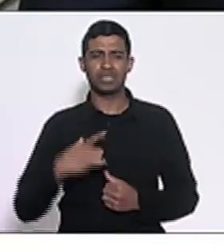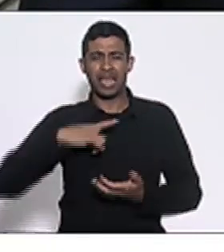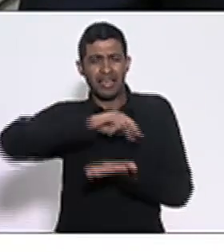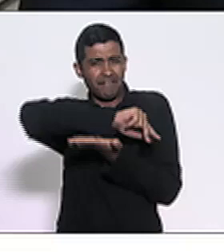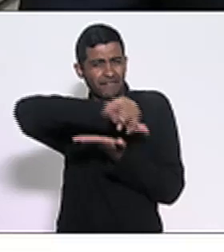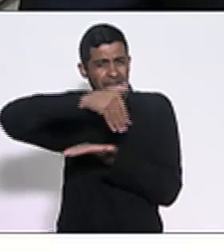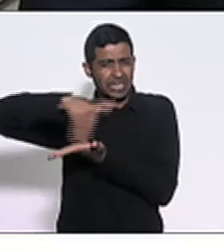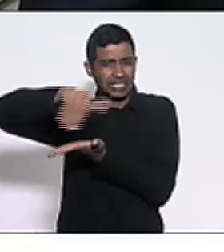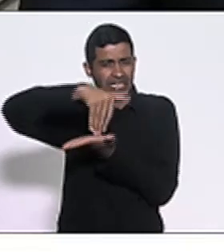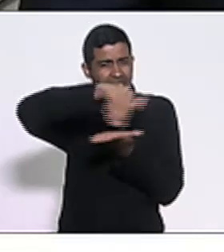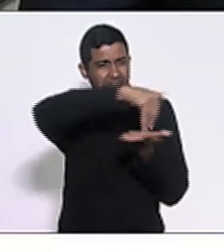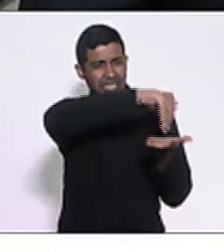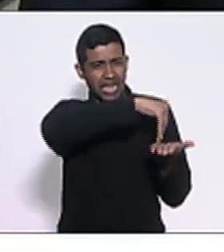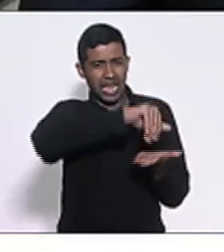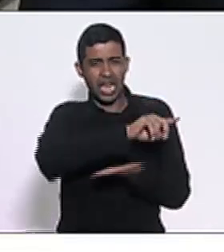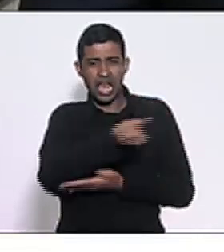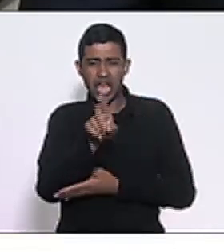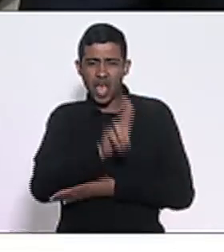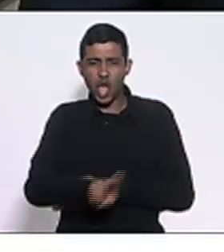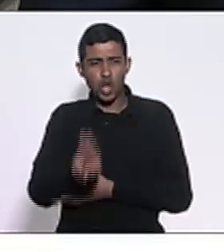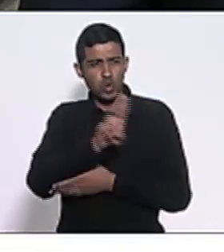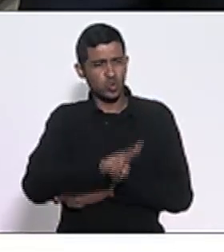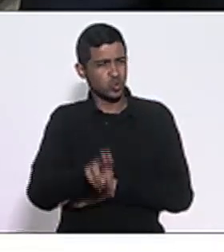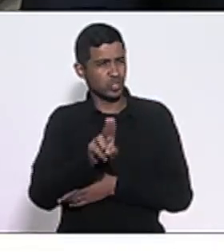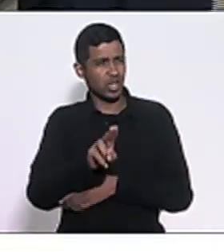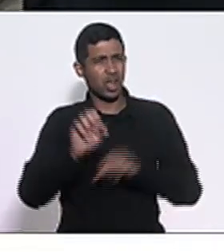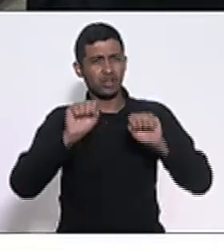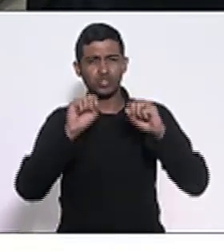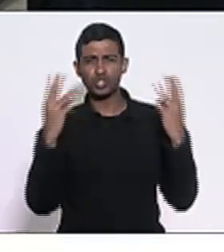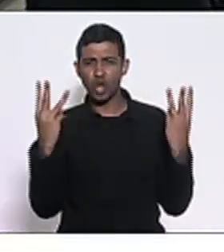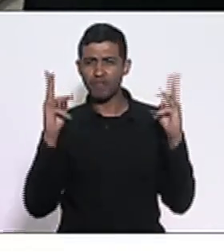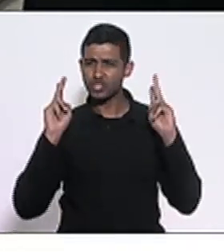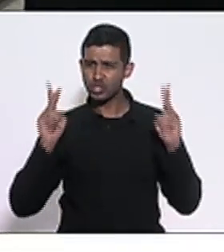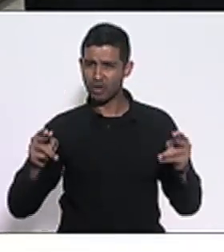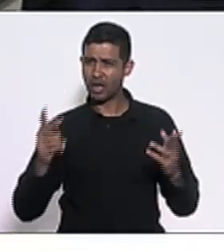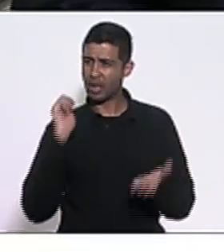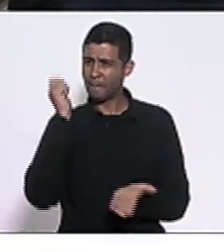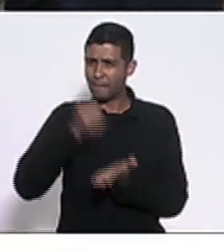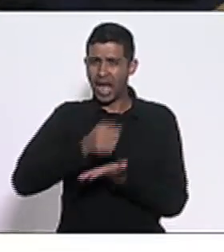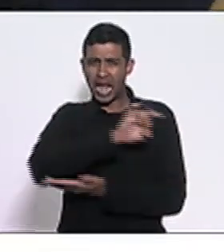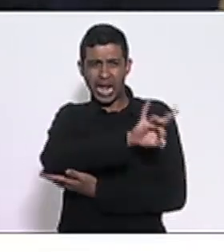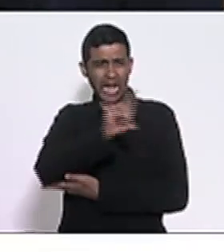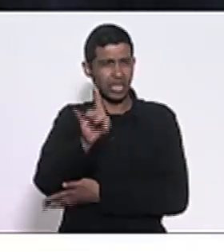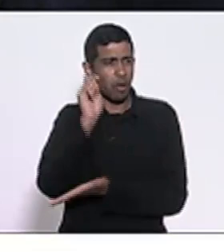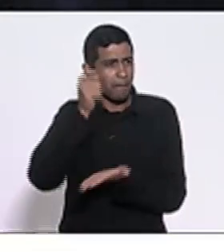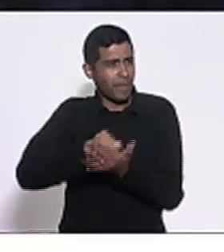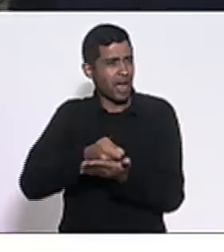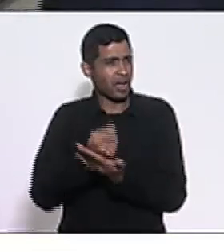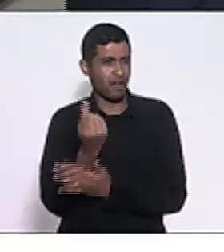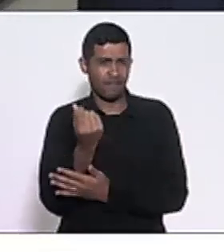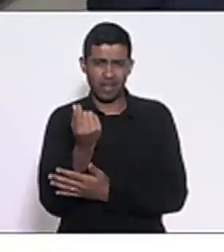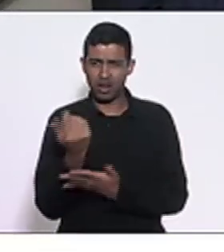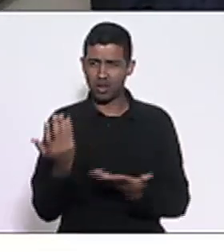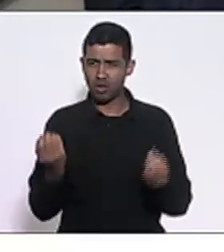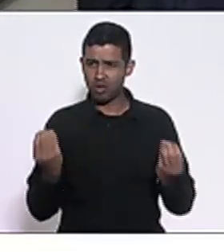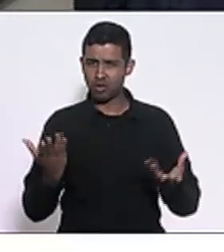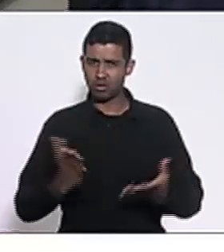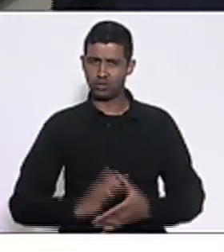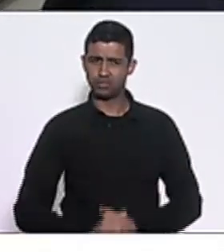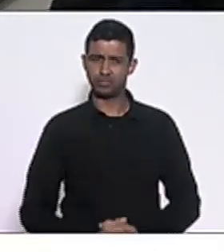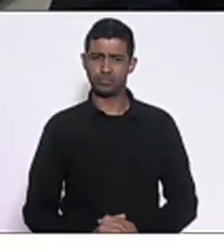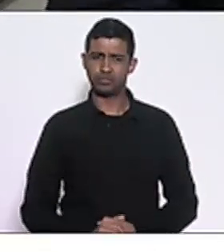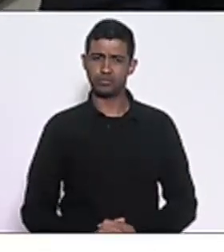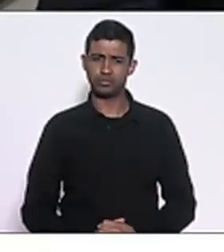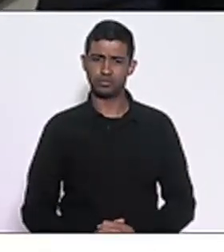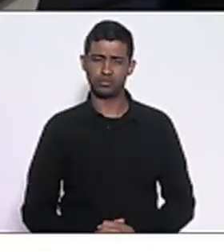secretarias utilizam o mesmo software e pagam por eles, cada uma paga por eles o mesmo valor. Então, quer dizer,